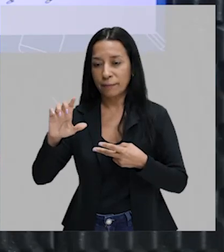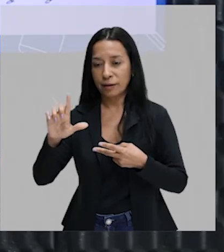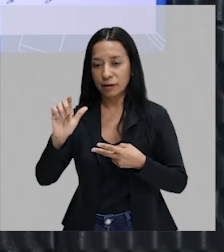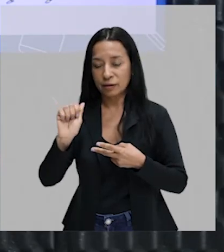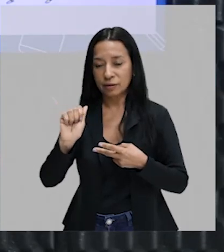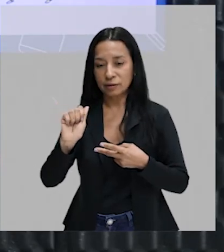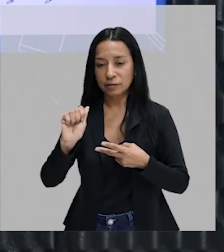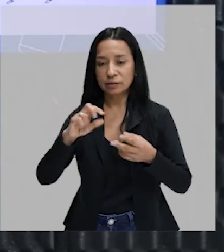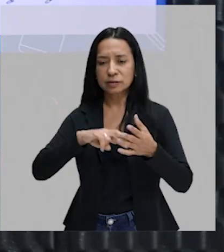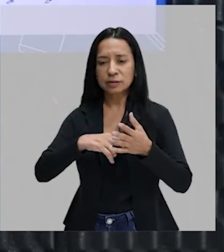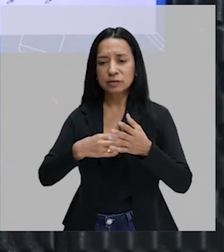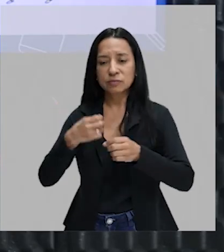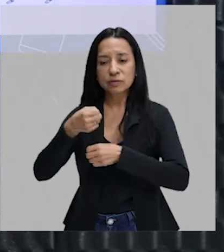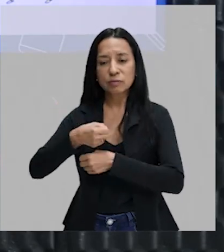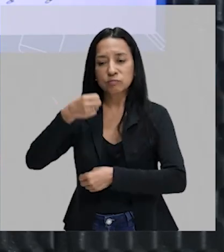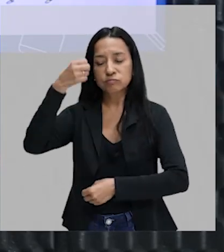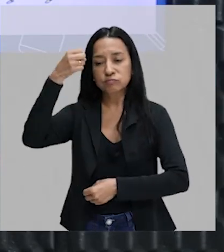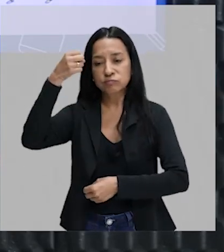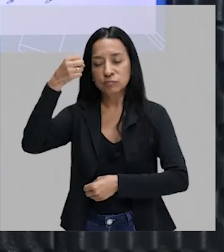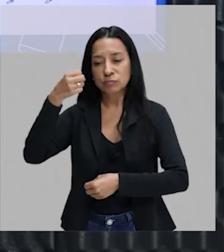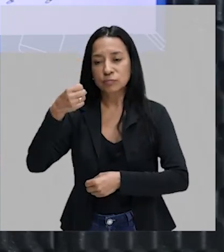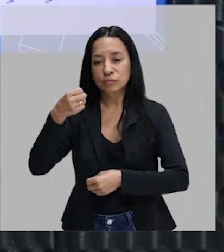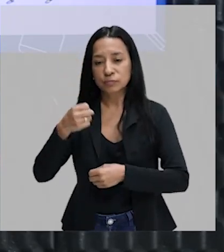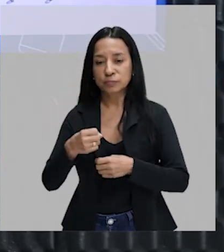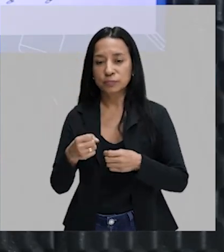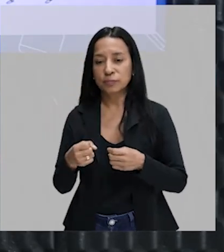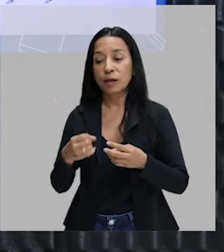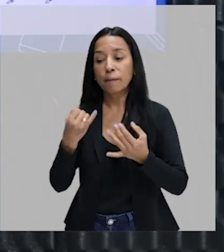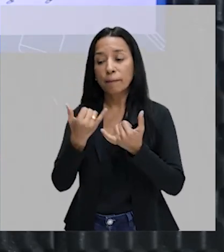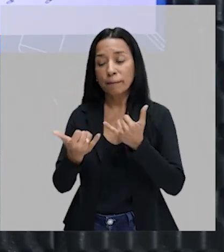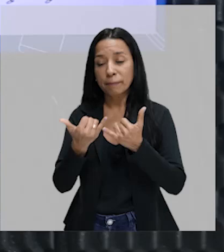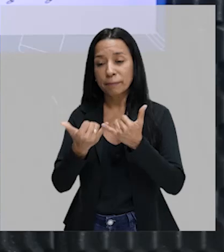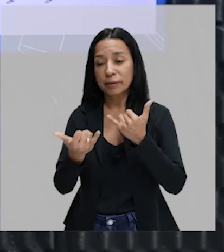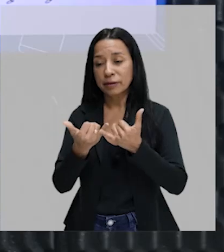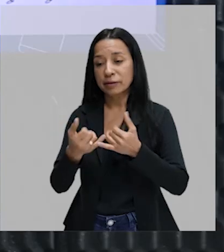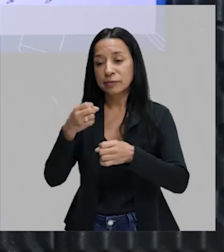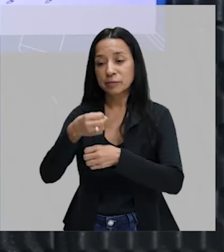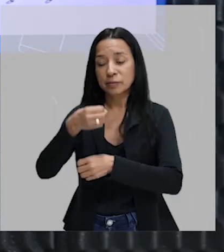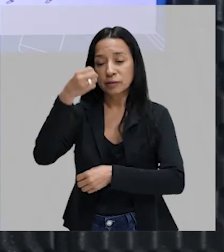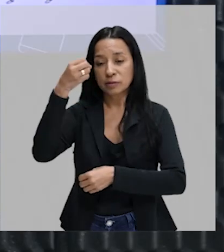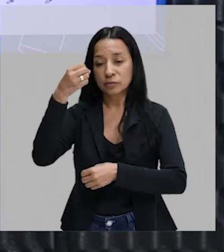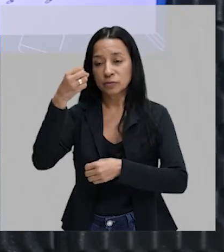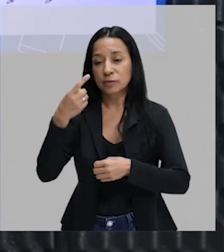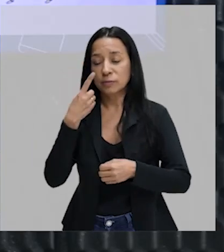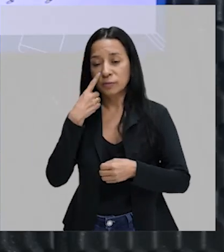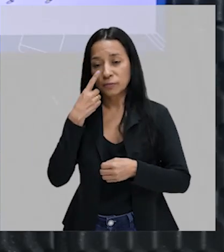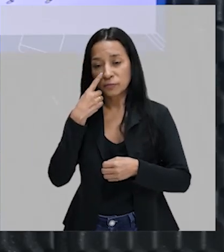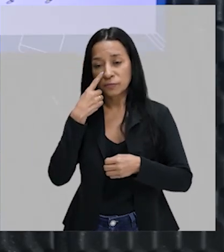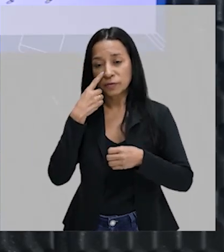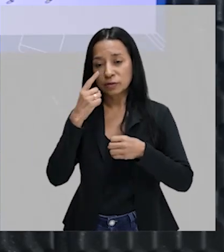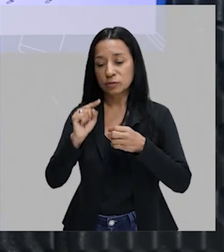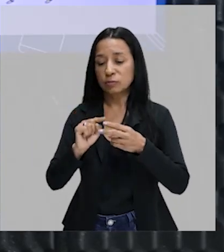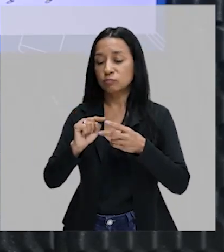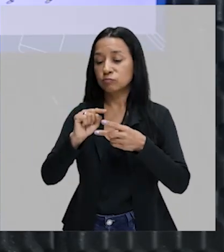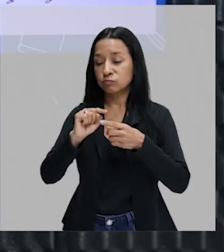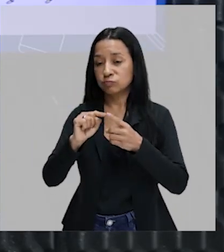essa palavra significa guarda-chuva, tem um formato de um guarda-chuva. Então veja que nas extremidades da umbela ela